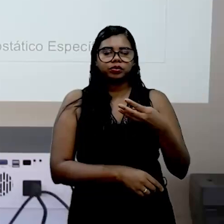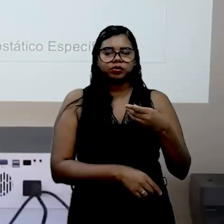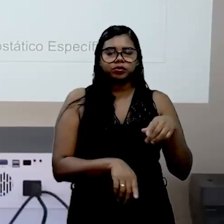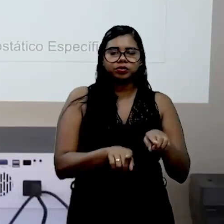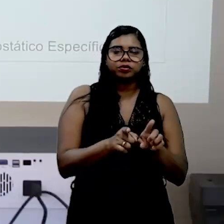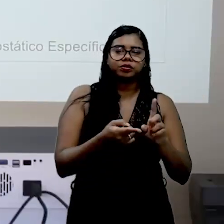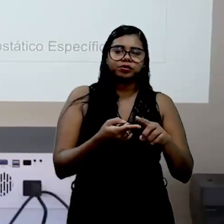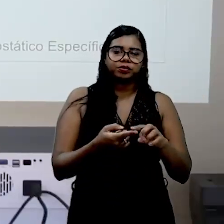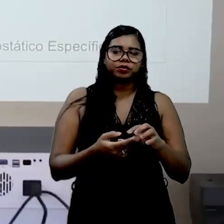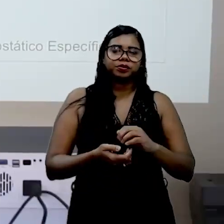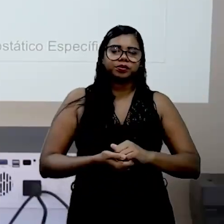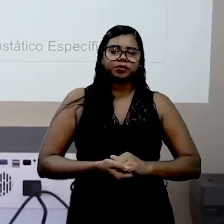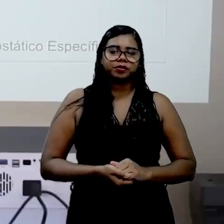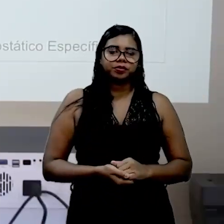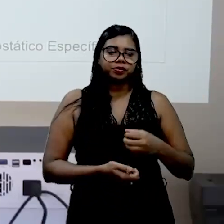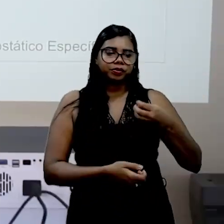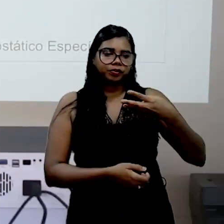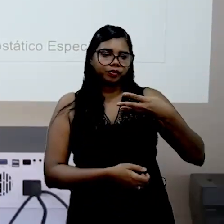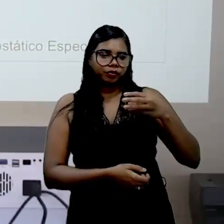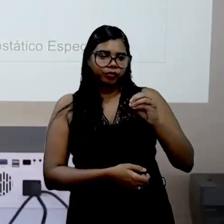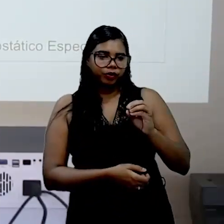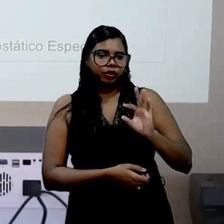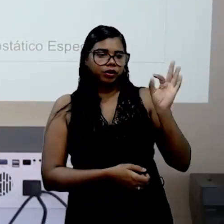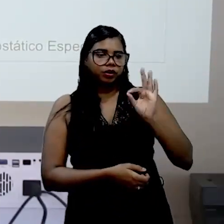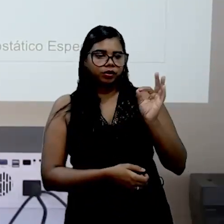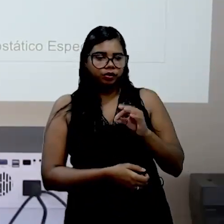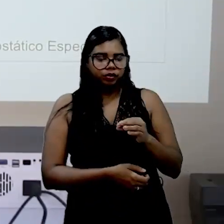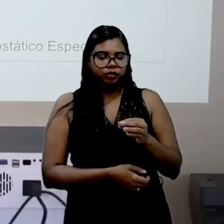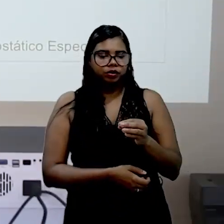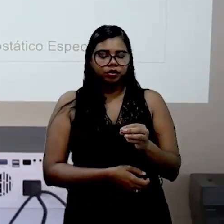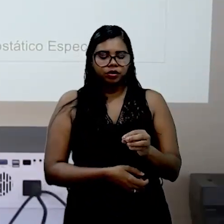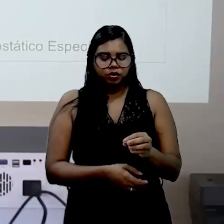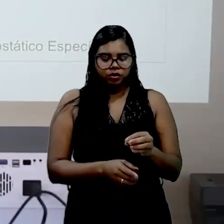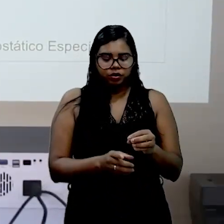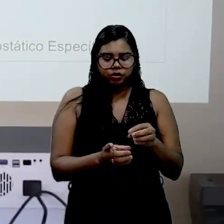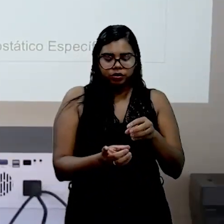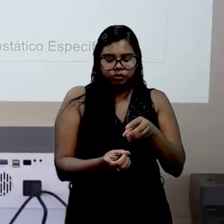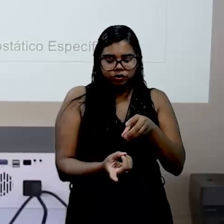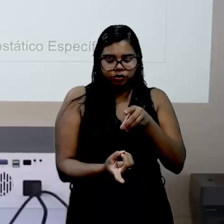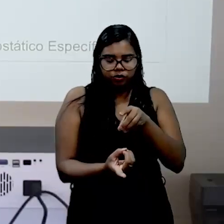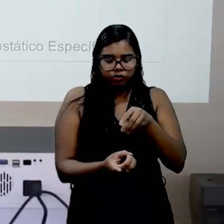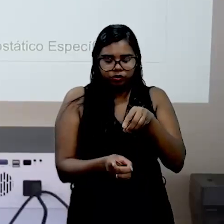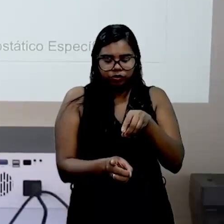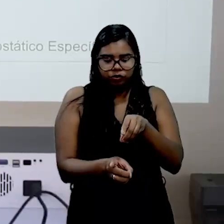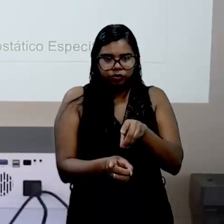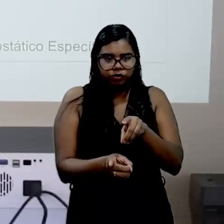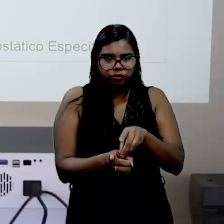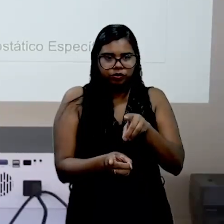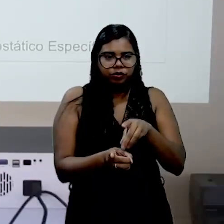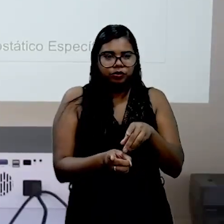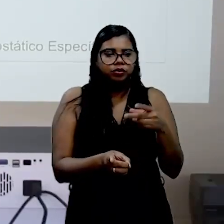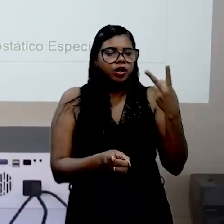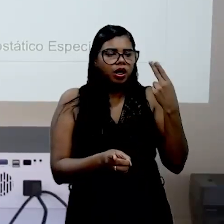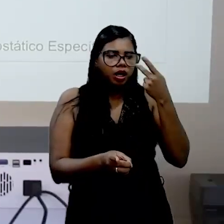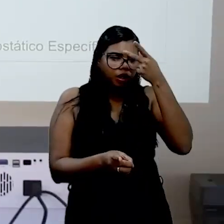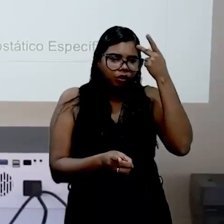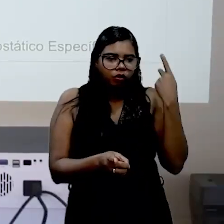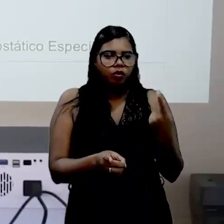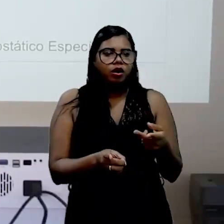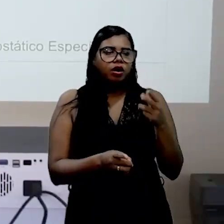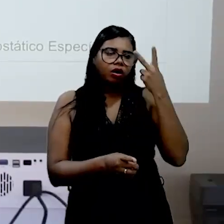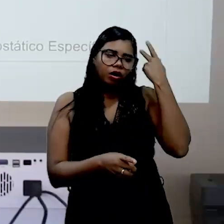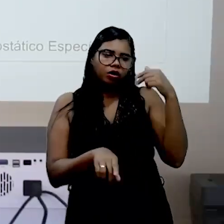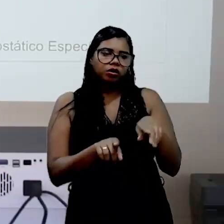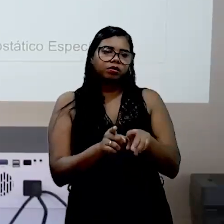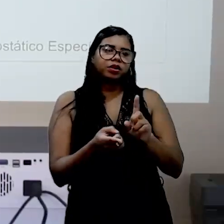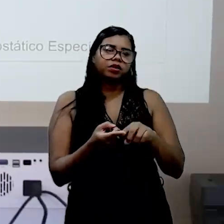seja, 30% dos tumores de próstata você não detectaria com ultrassom, porque ele é igual ao tecido normal. Por isso